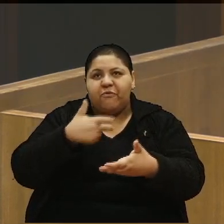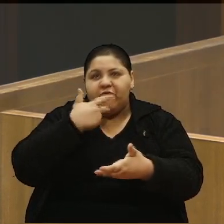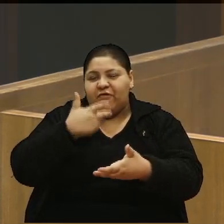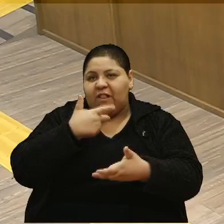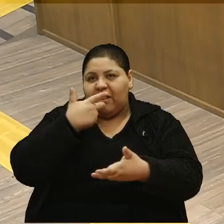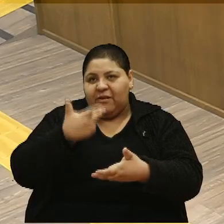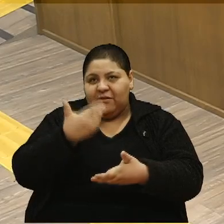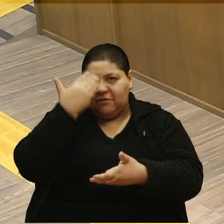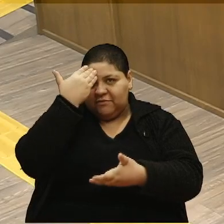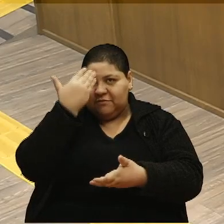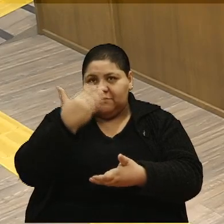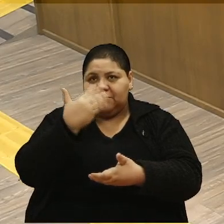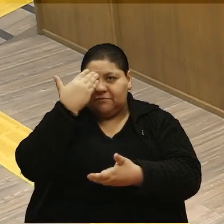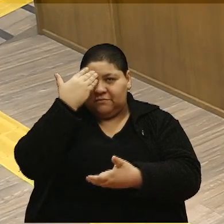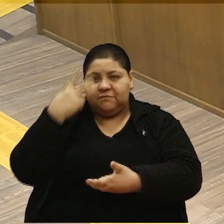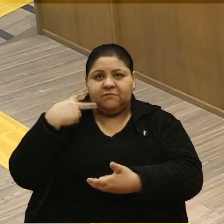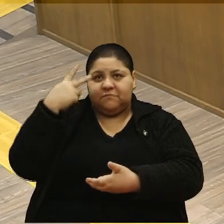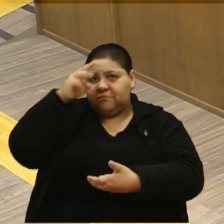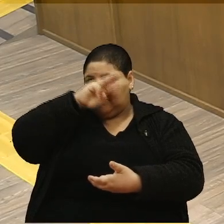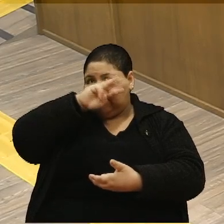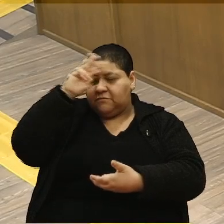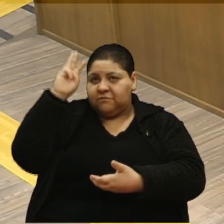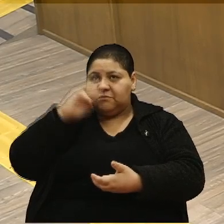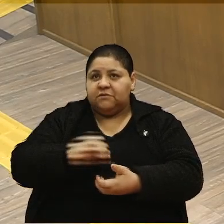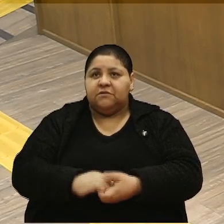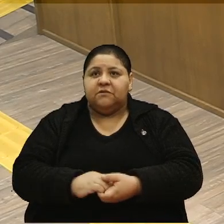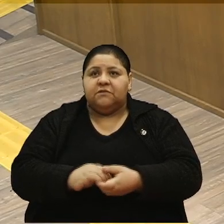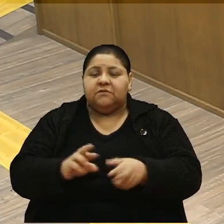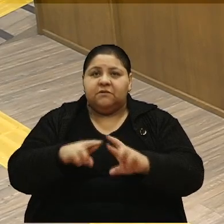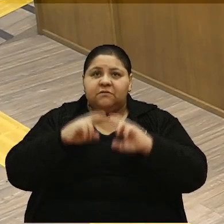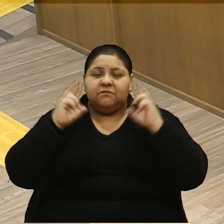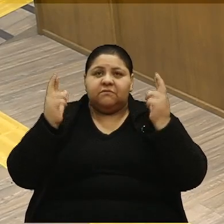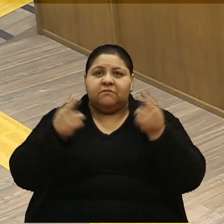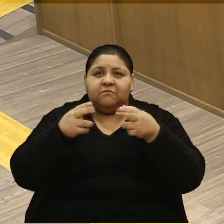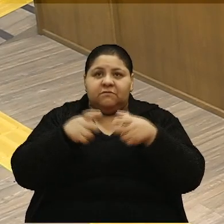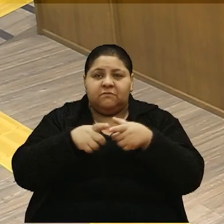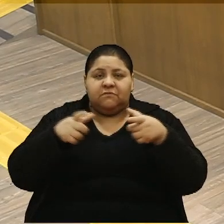obrigado. Obrigado, vereador Juliano. Em grande expediente, vereadora Rose Frigeri.